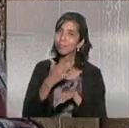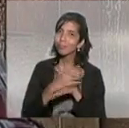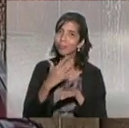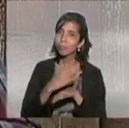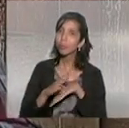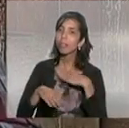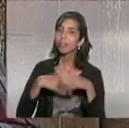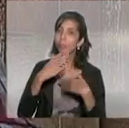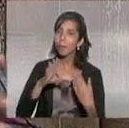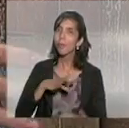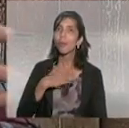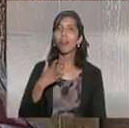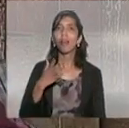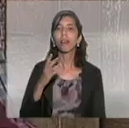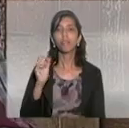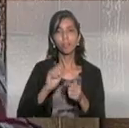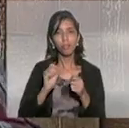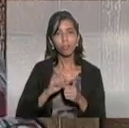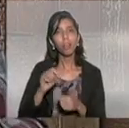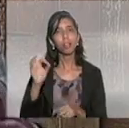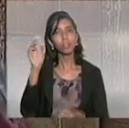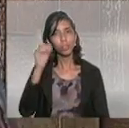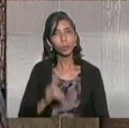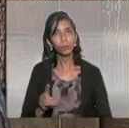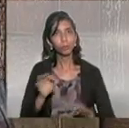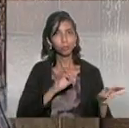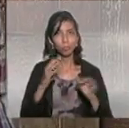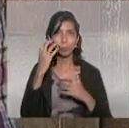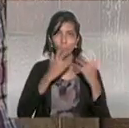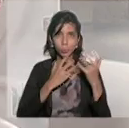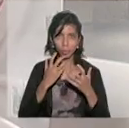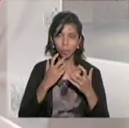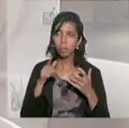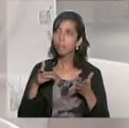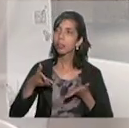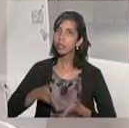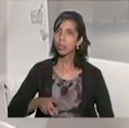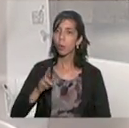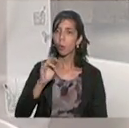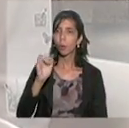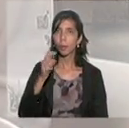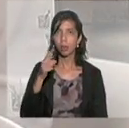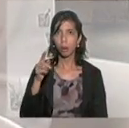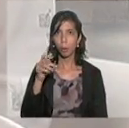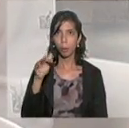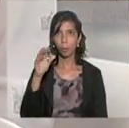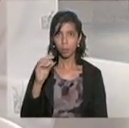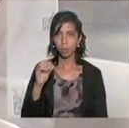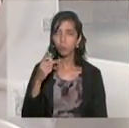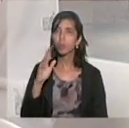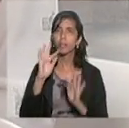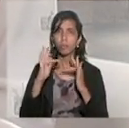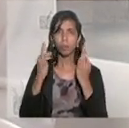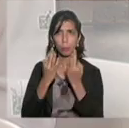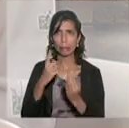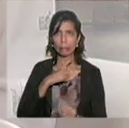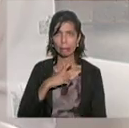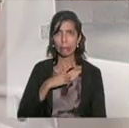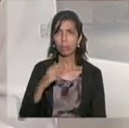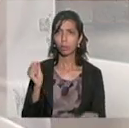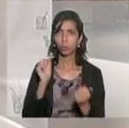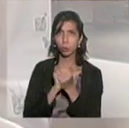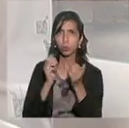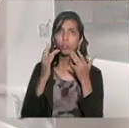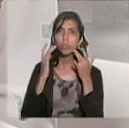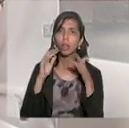para um dia tomar coragem e produzir e dirigir esses musicais que eu tenho feito. Você nasceu em Ribeirão Preto, como você colocou. Sua família tem alguém ligado a teatro? A